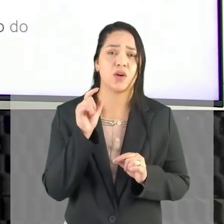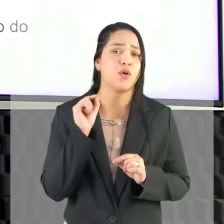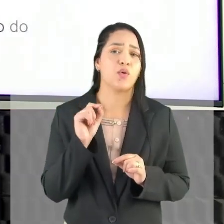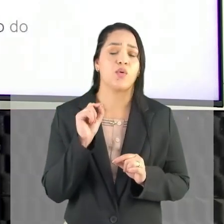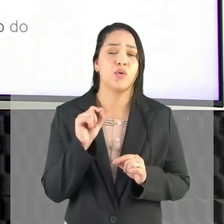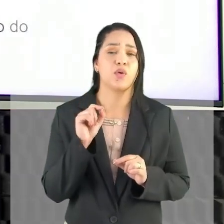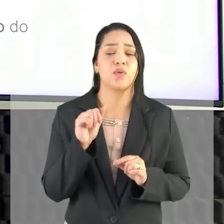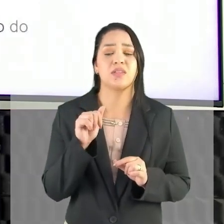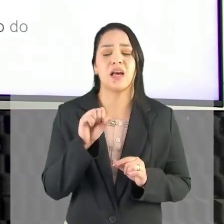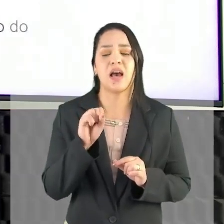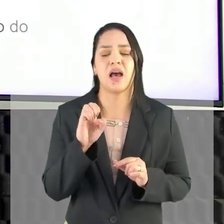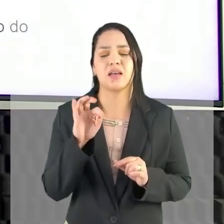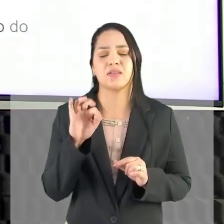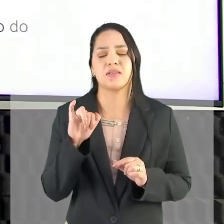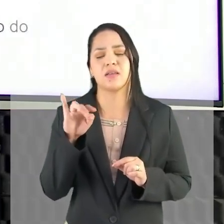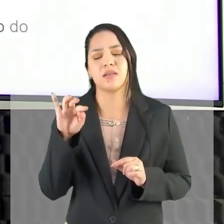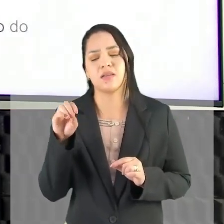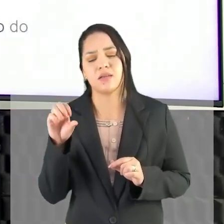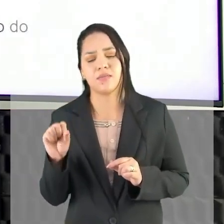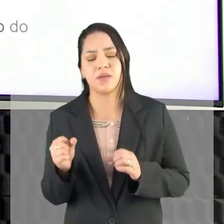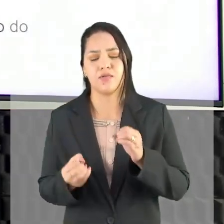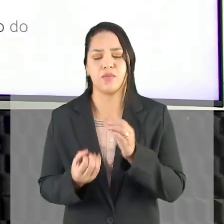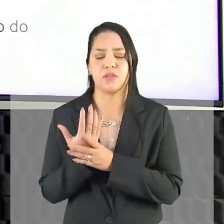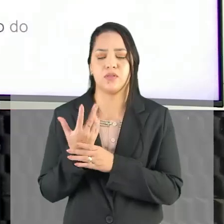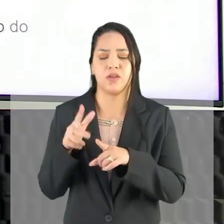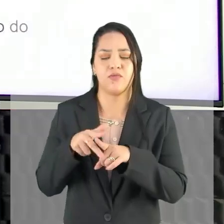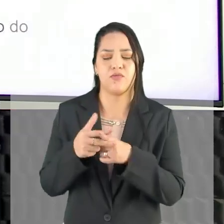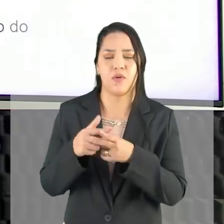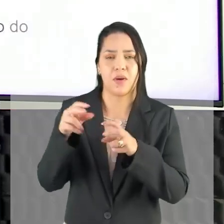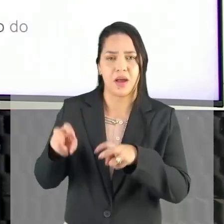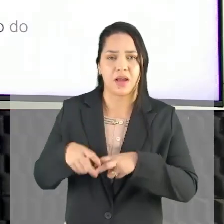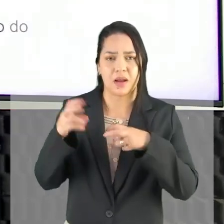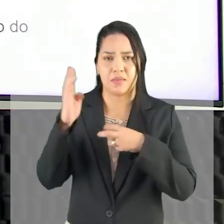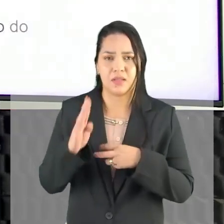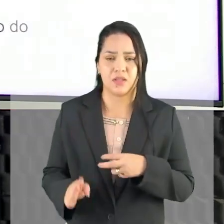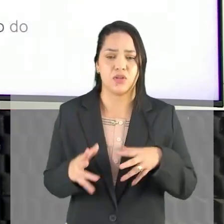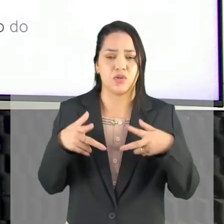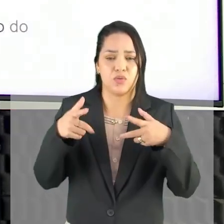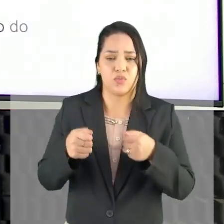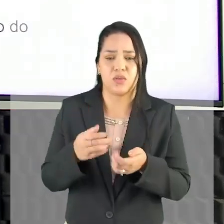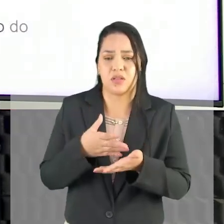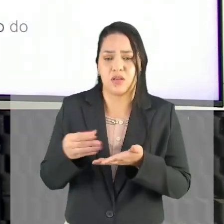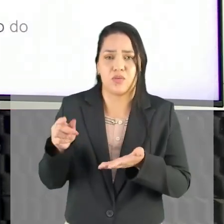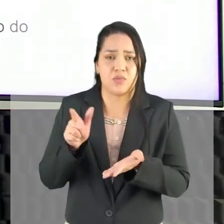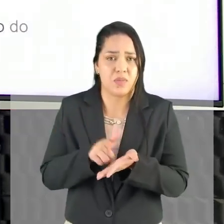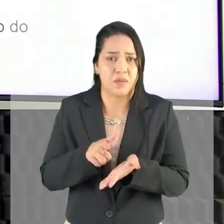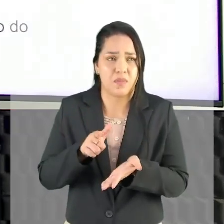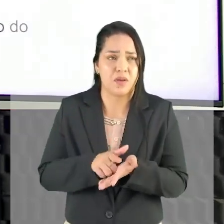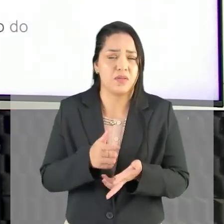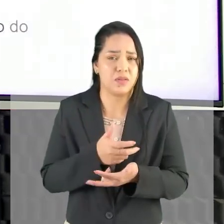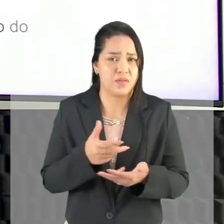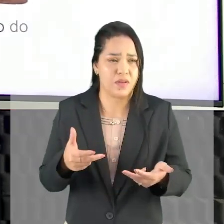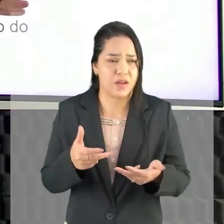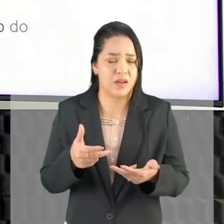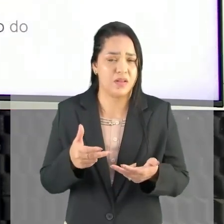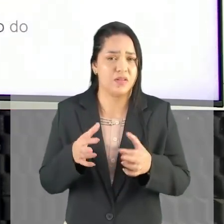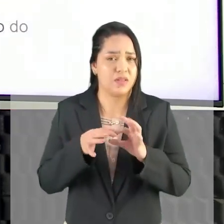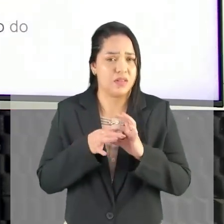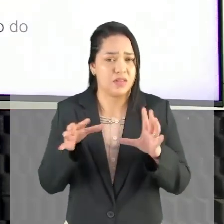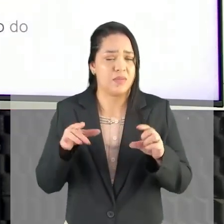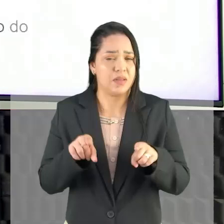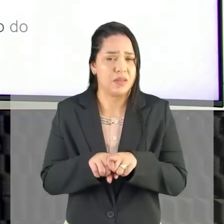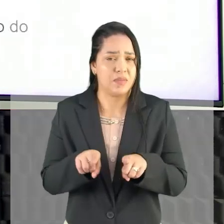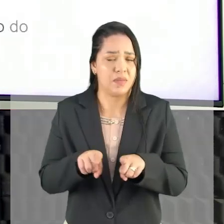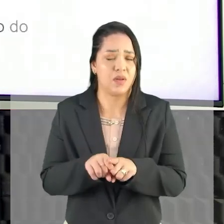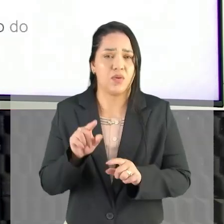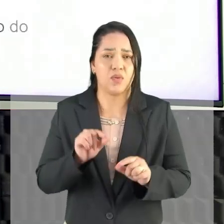os assentamentos, que é a formação da reforma agrária brasileira, que nunca saiu do papel. O que eu tenho são pontos de assentamentos